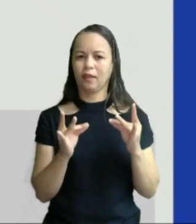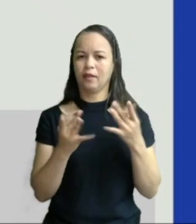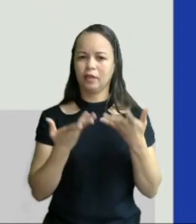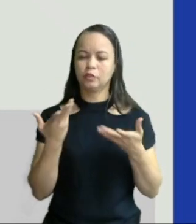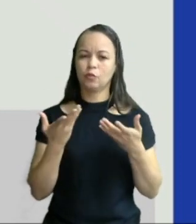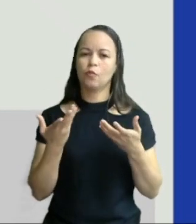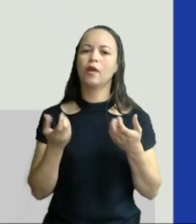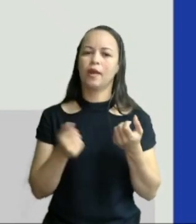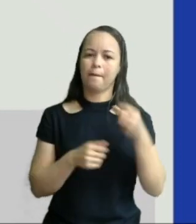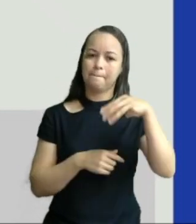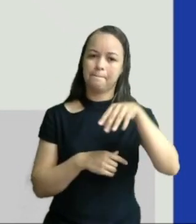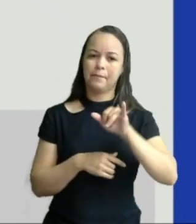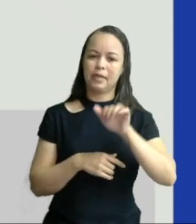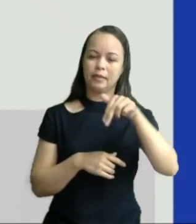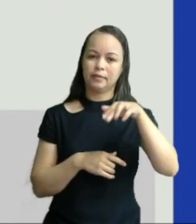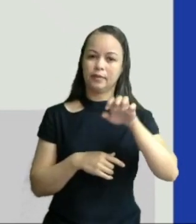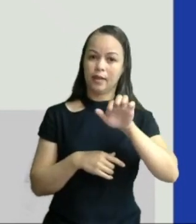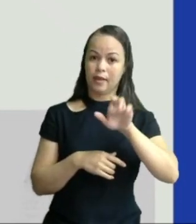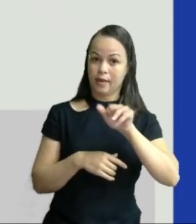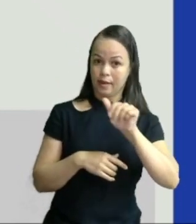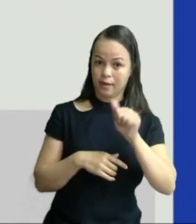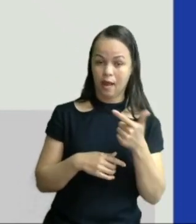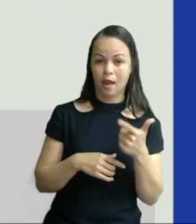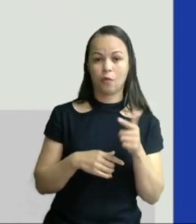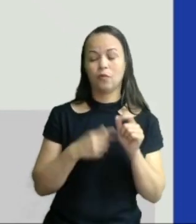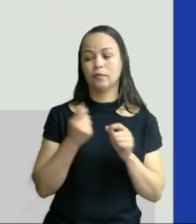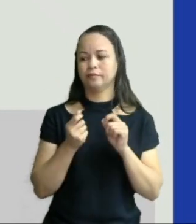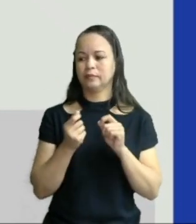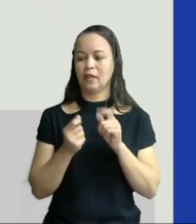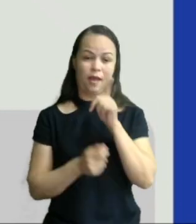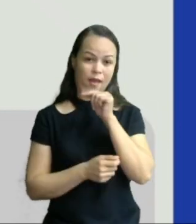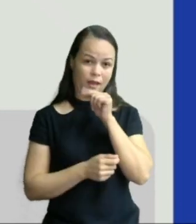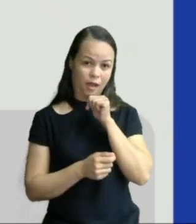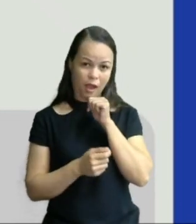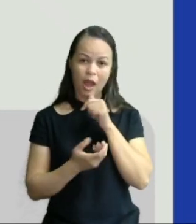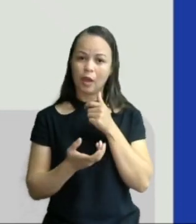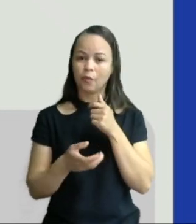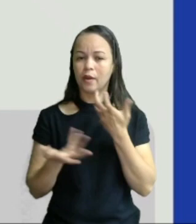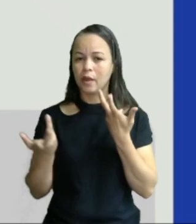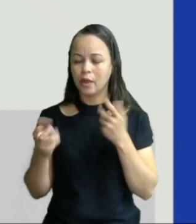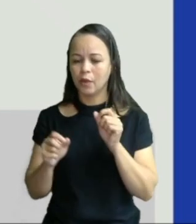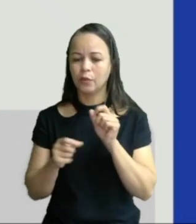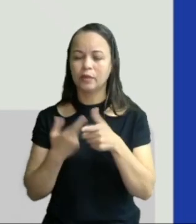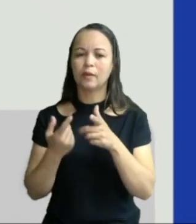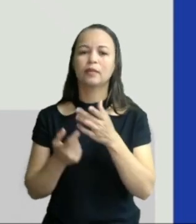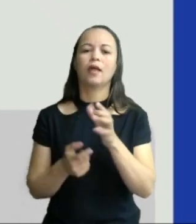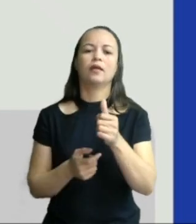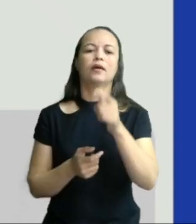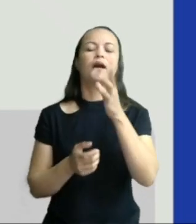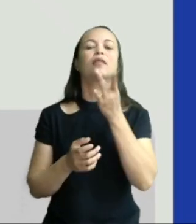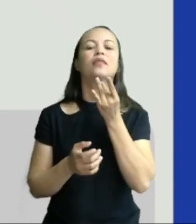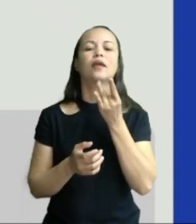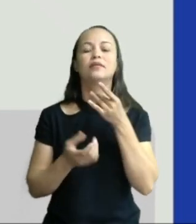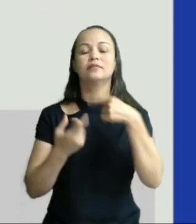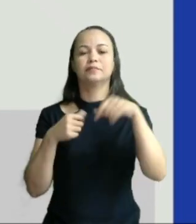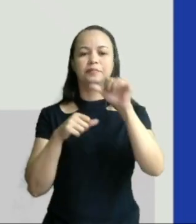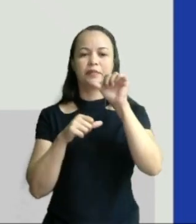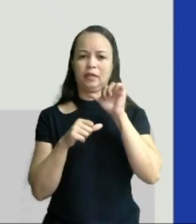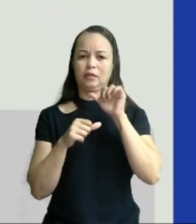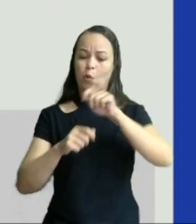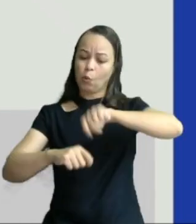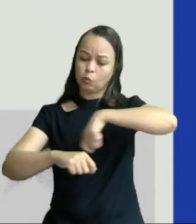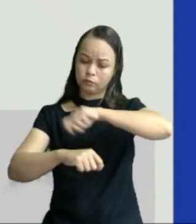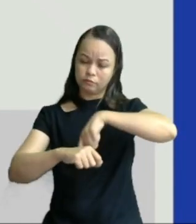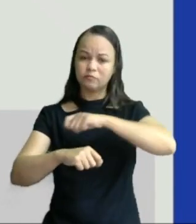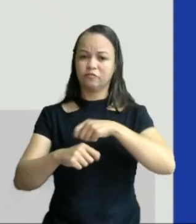elemento mineral. A água é o que mata a sede. A água é o que usamos para fazer comida.